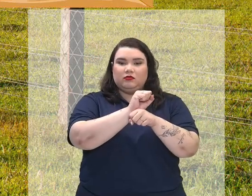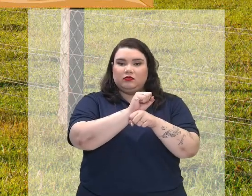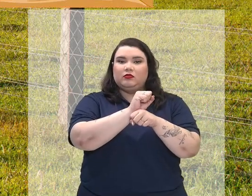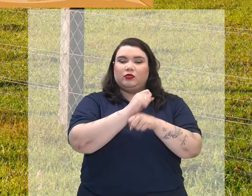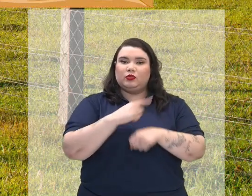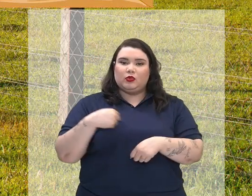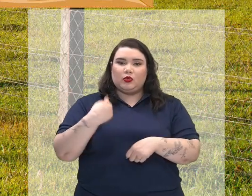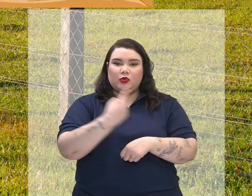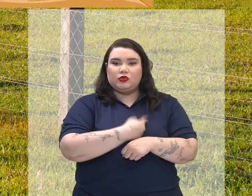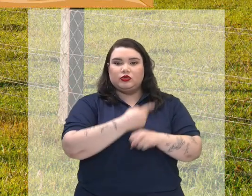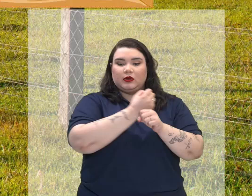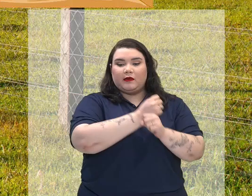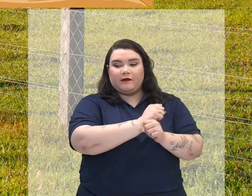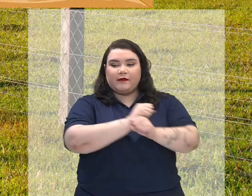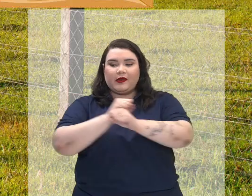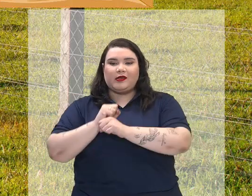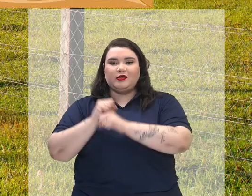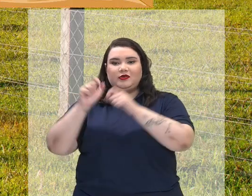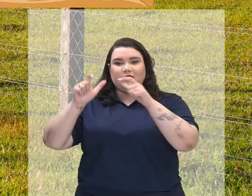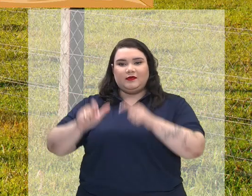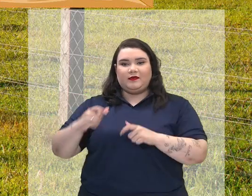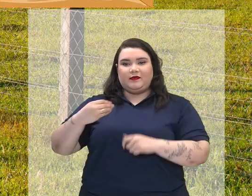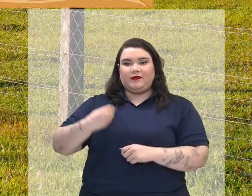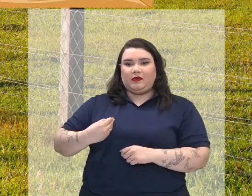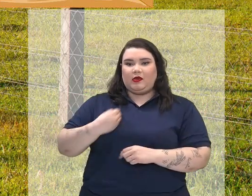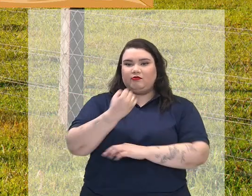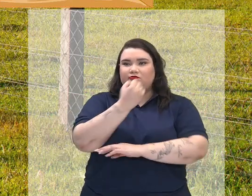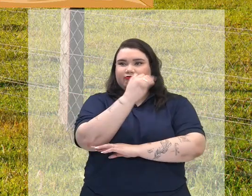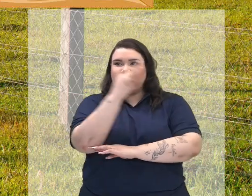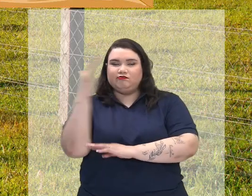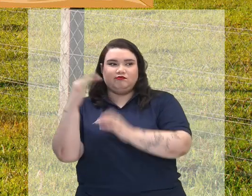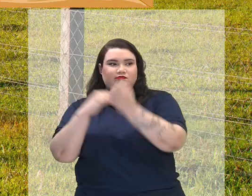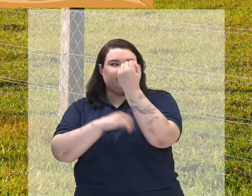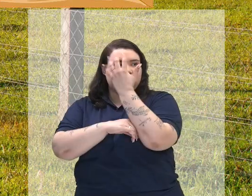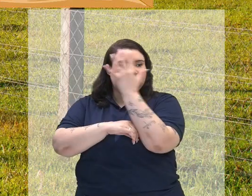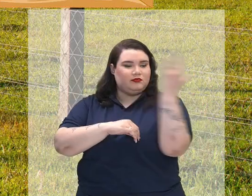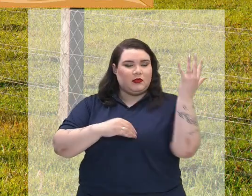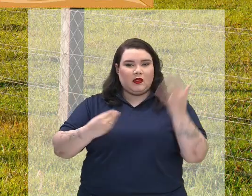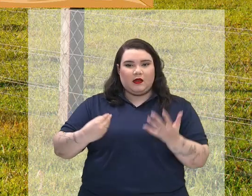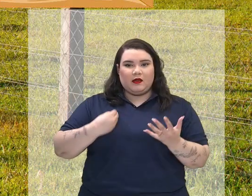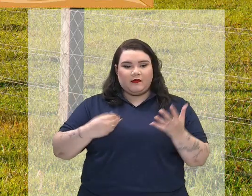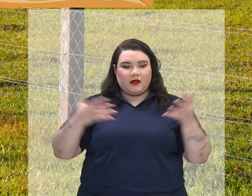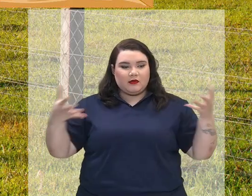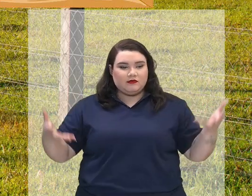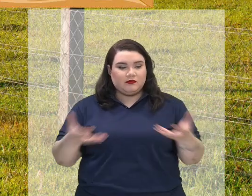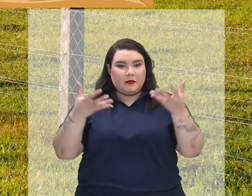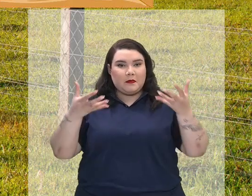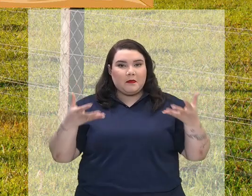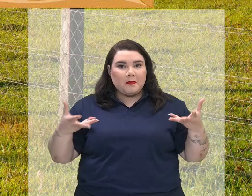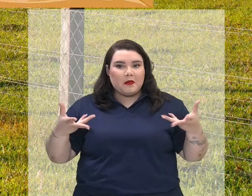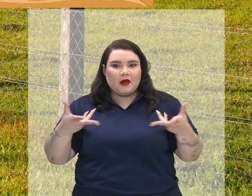defendendo o nosso lar. Fonte de vida e beleza para nós, para